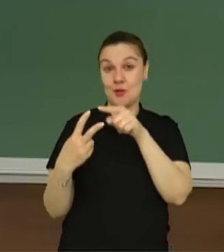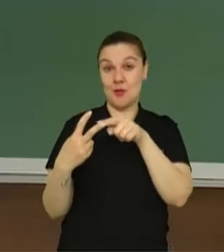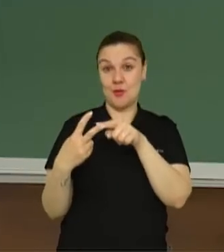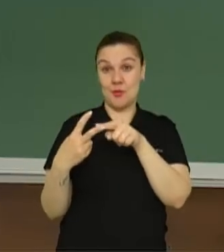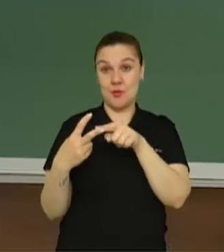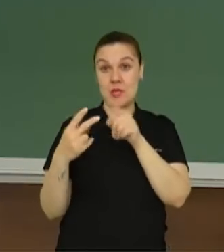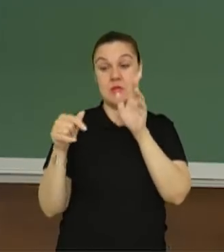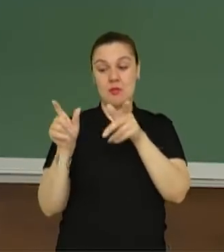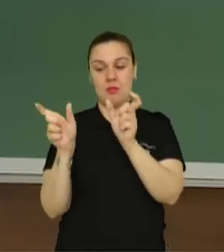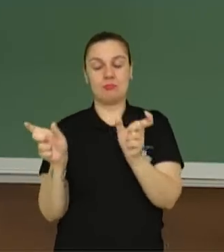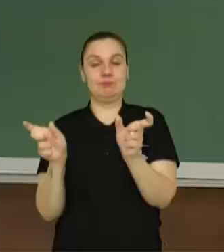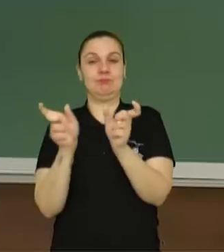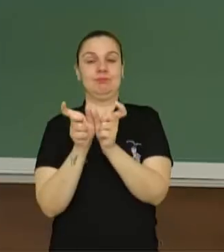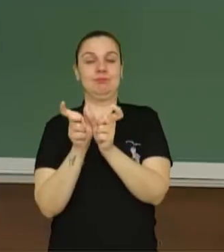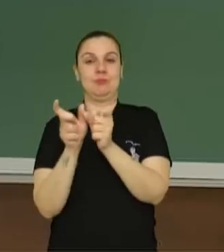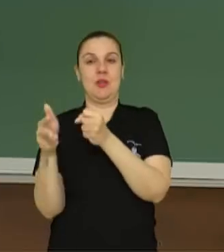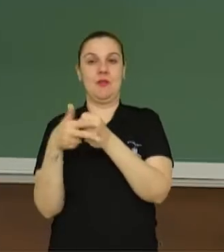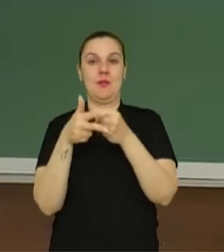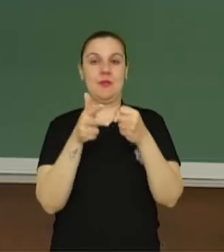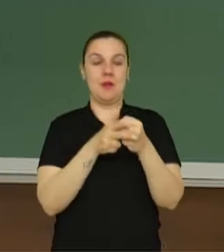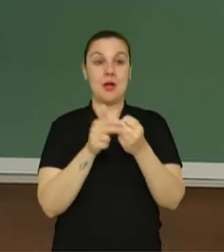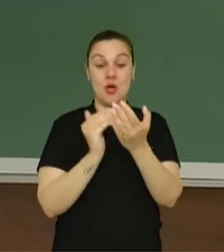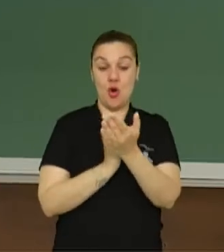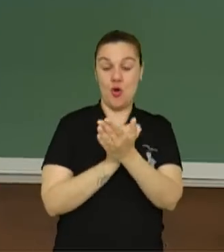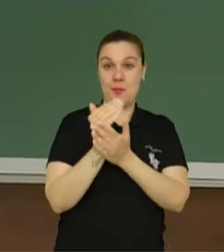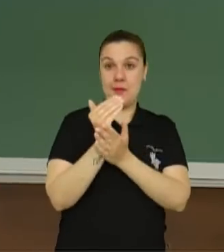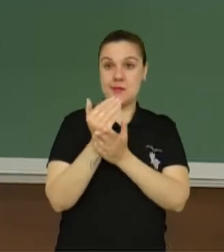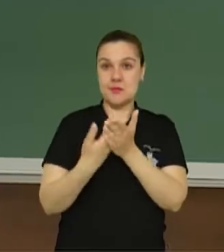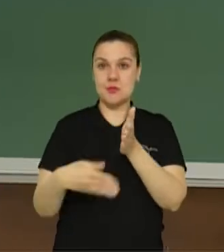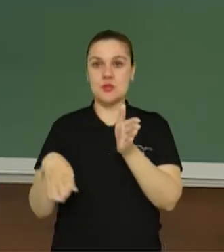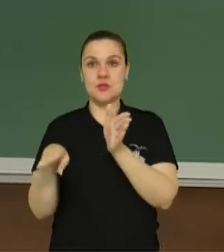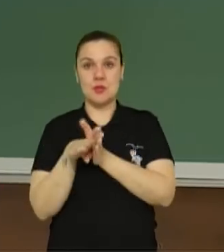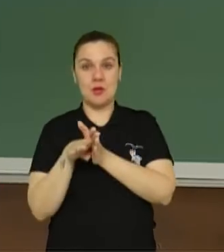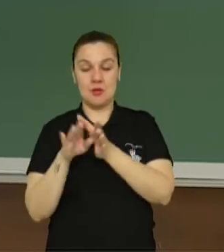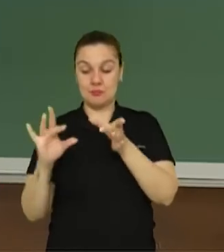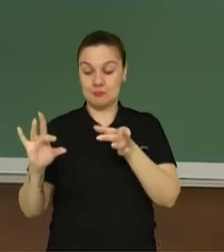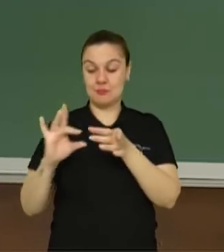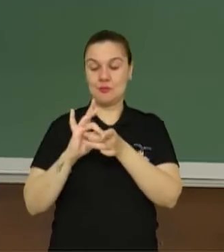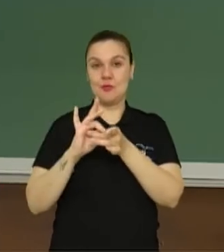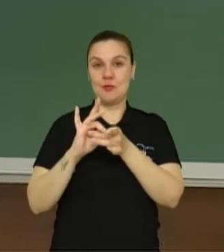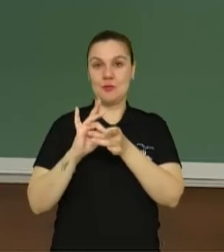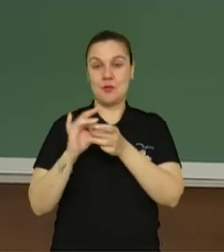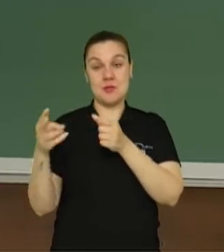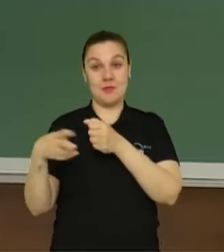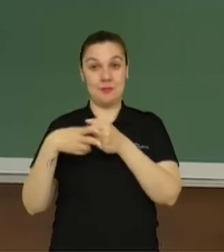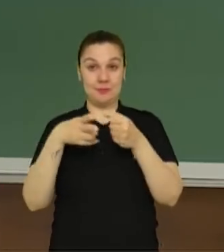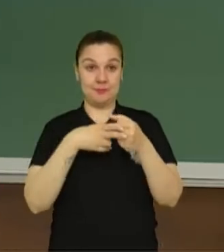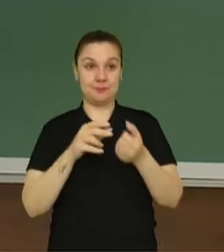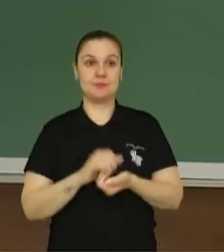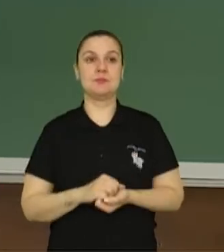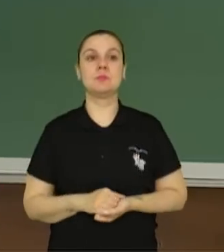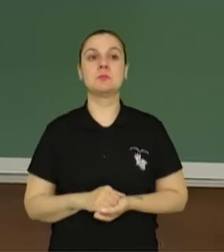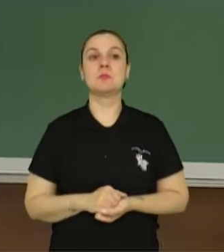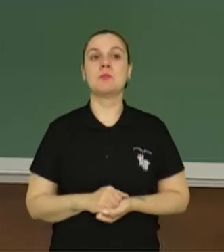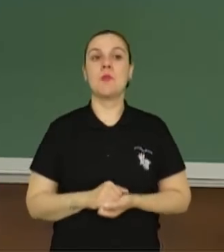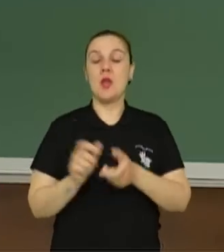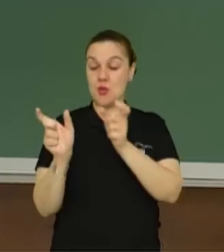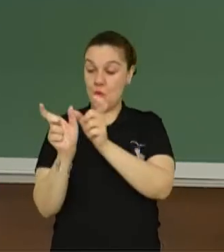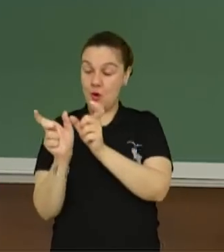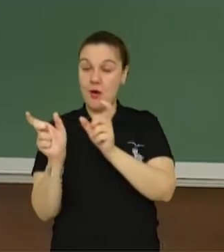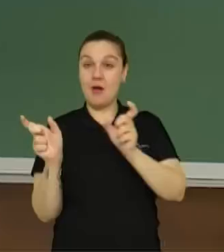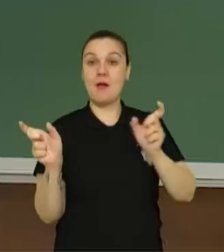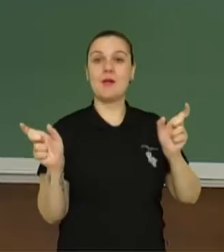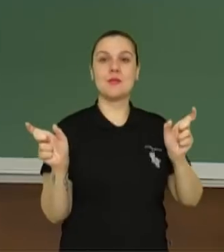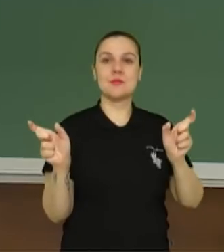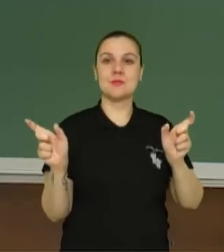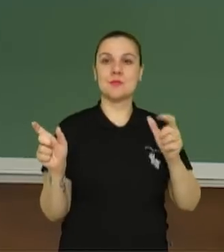uma locução verbal, tá? Começam a chegar. Então, nós temos dois verbos, um próximo do outro, tá? E o